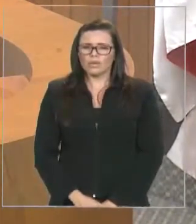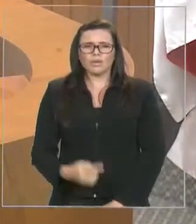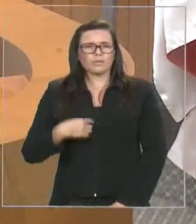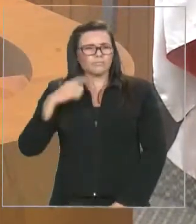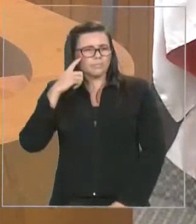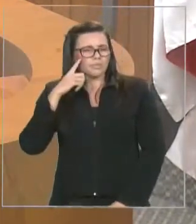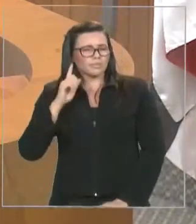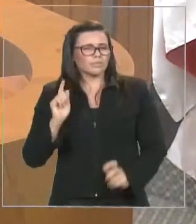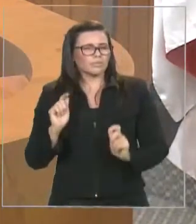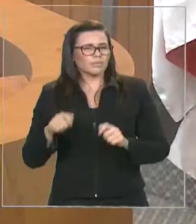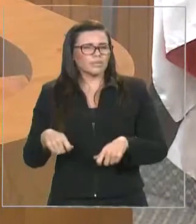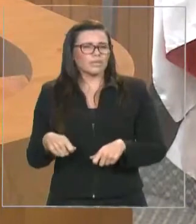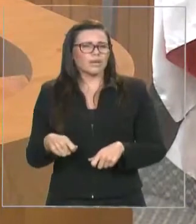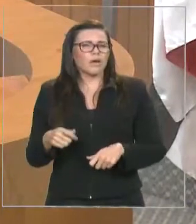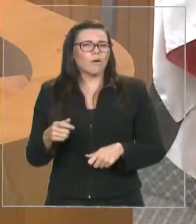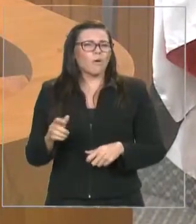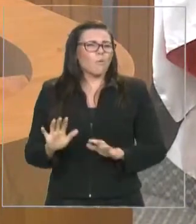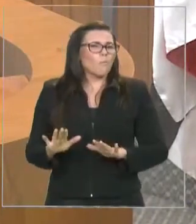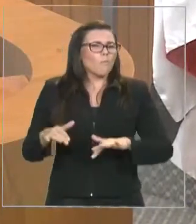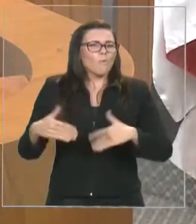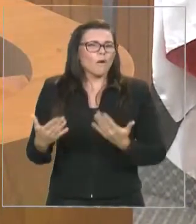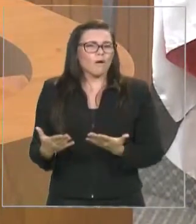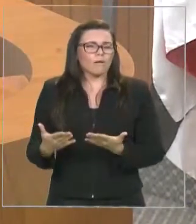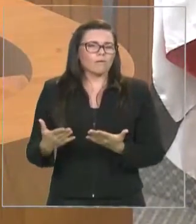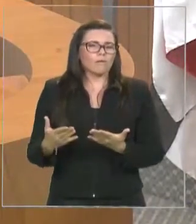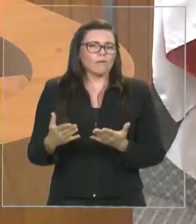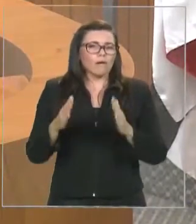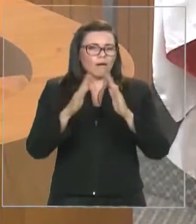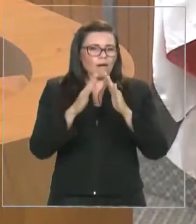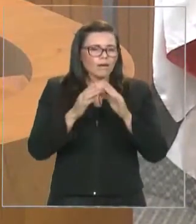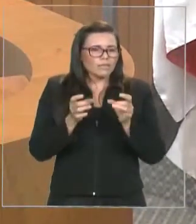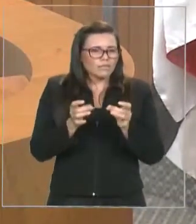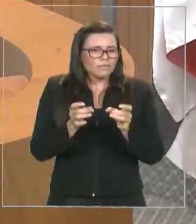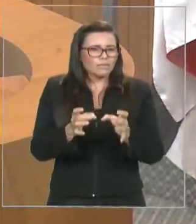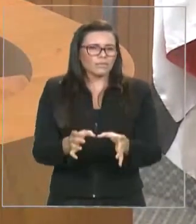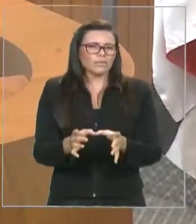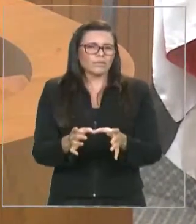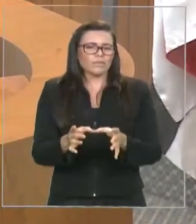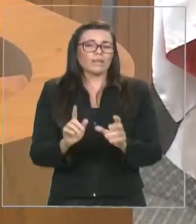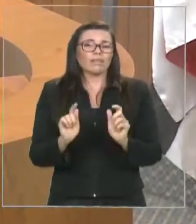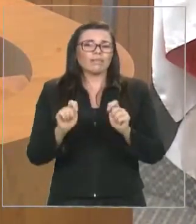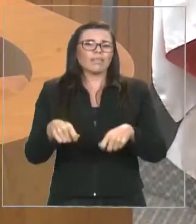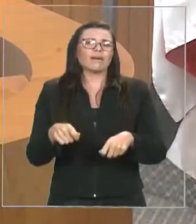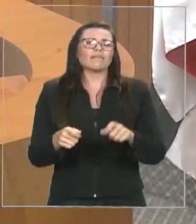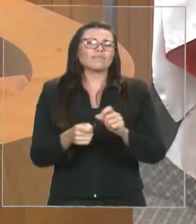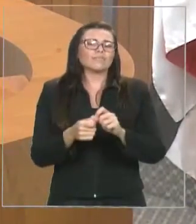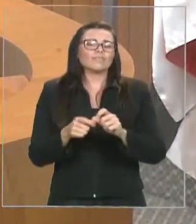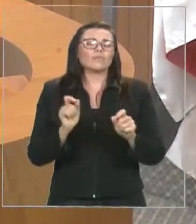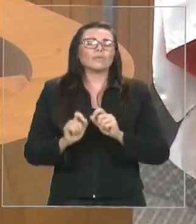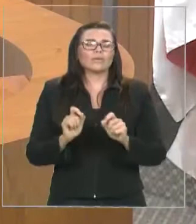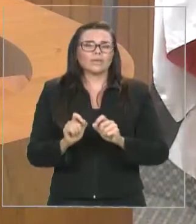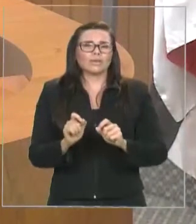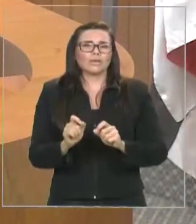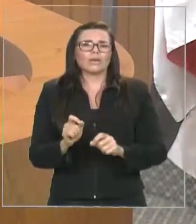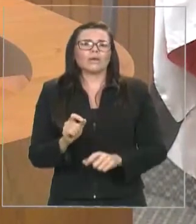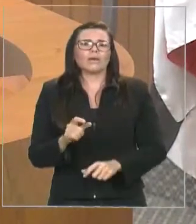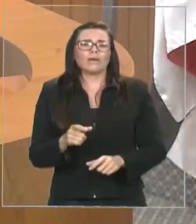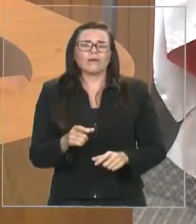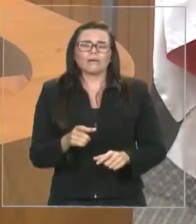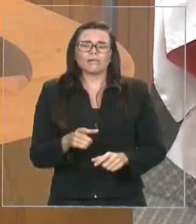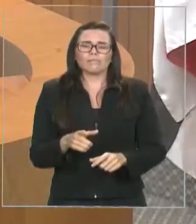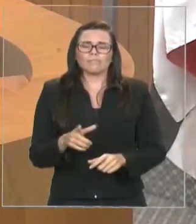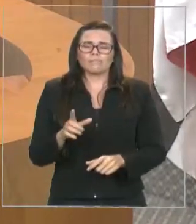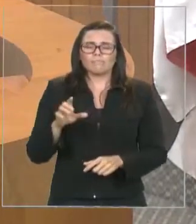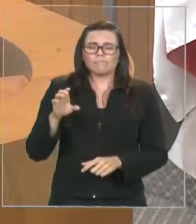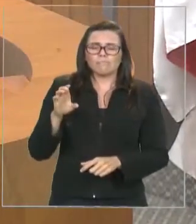no requisito bancário, para que a gente tenha abertura desses correspondentes bancários nessas lojas, para que a gente